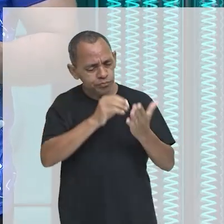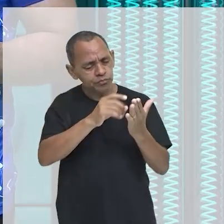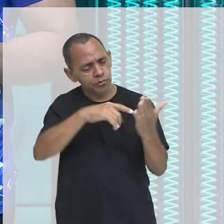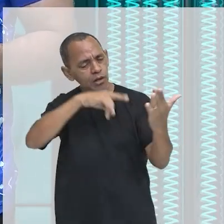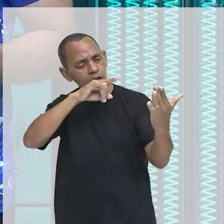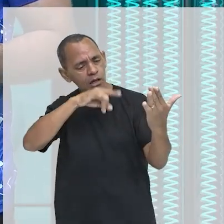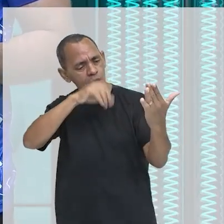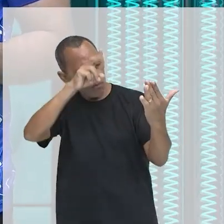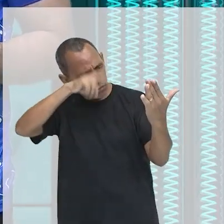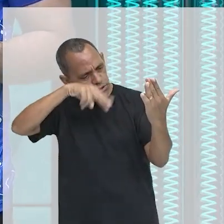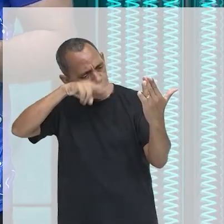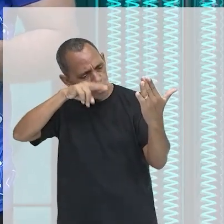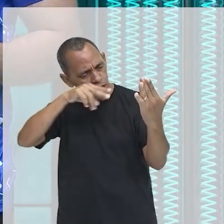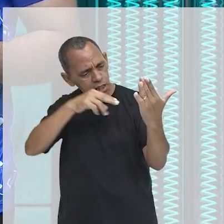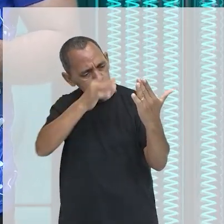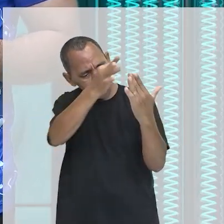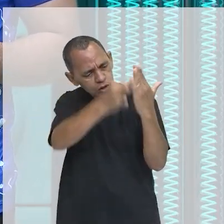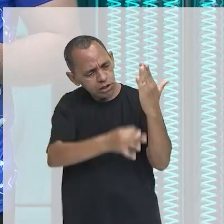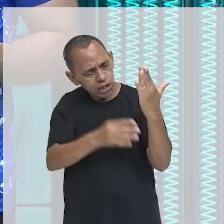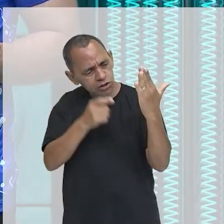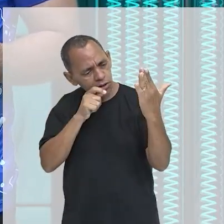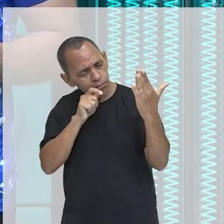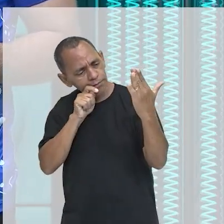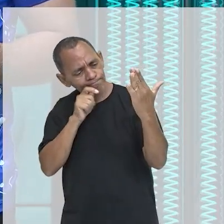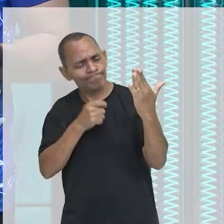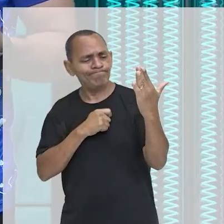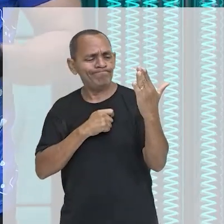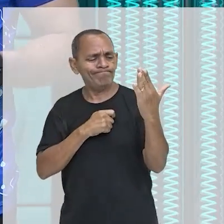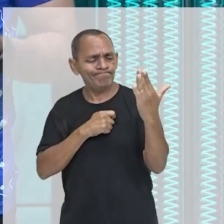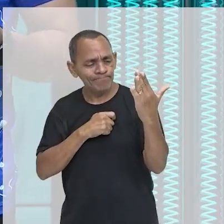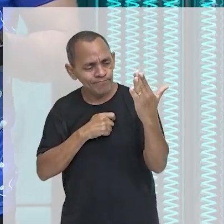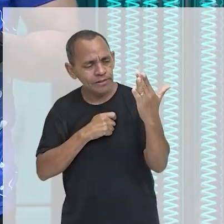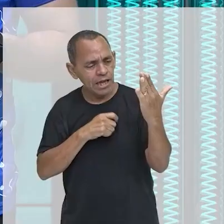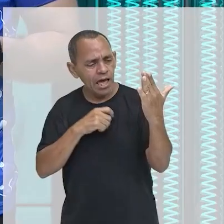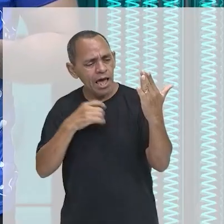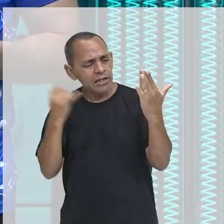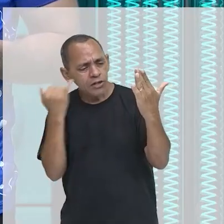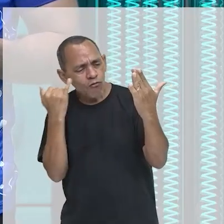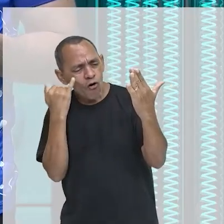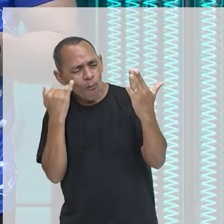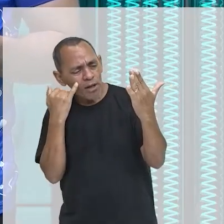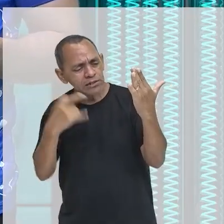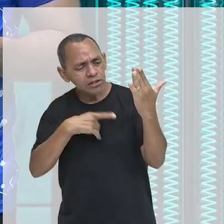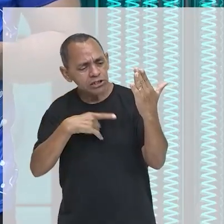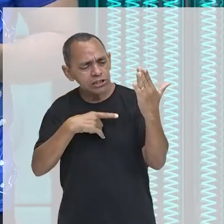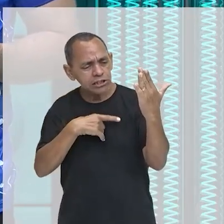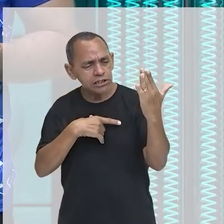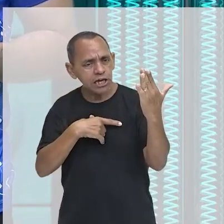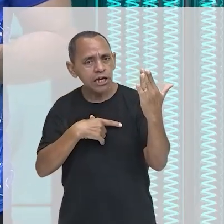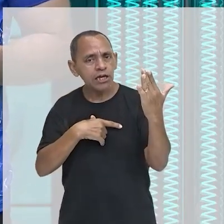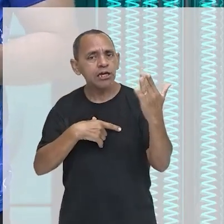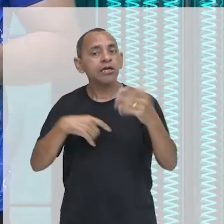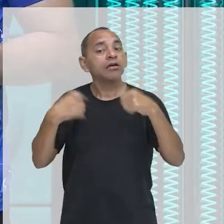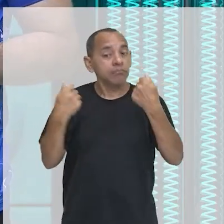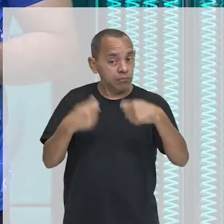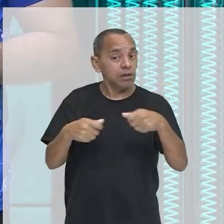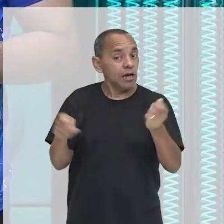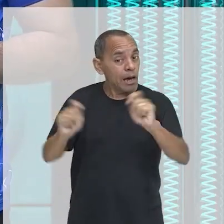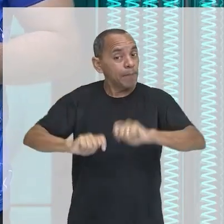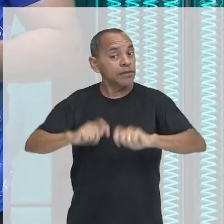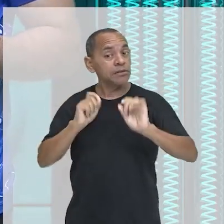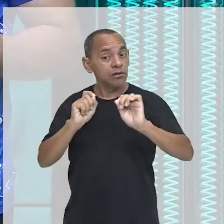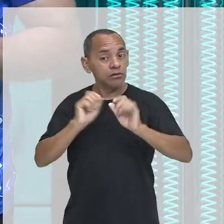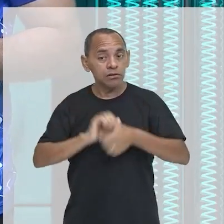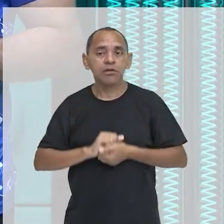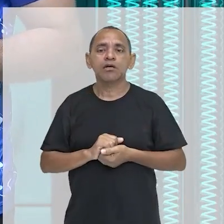pesquisa, você tem um produto ali. Mas você tem que estar preparado para aquelas perguntas que vão colocar em xeque aquilo que você